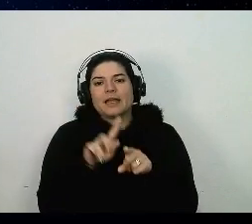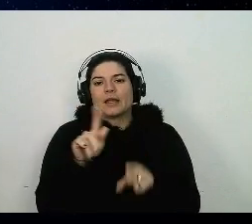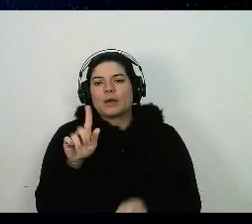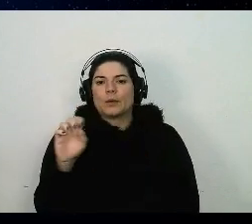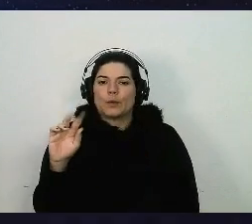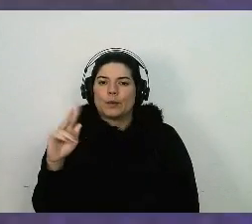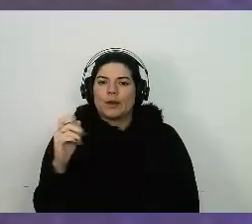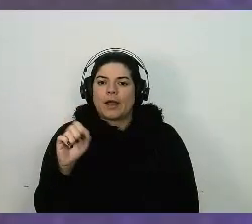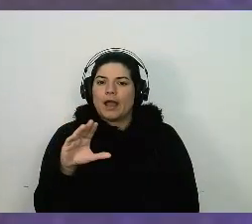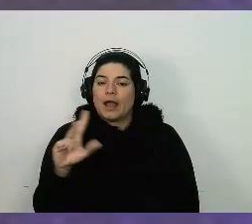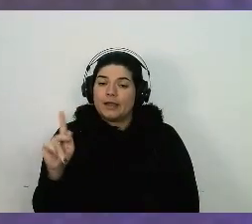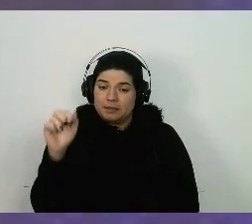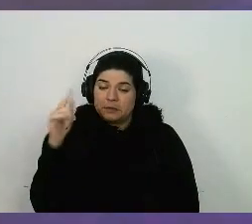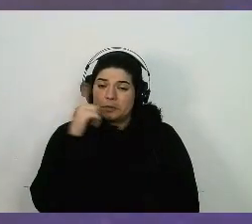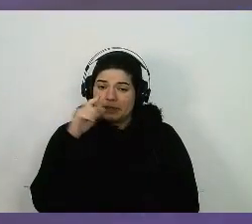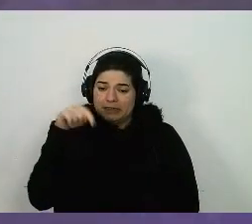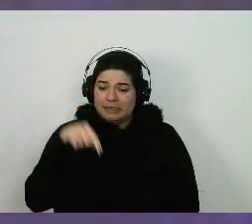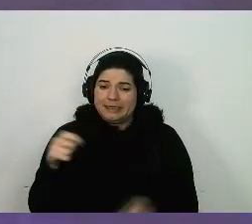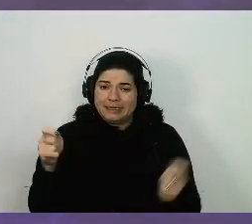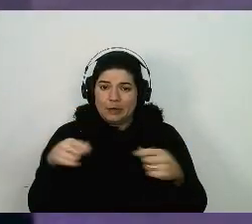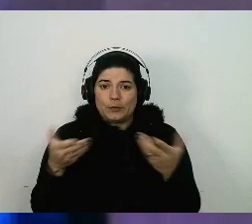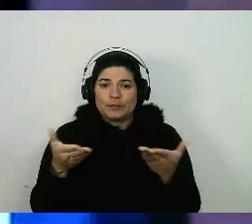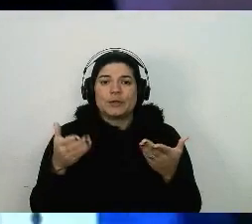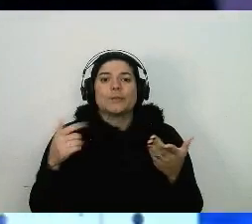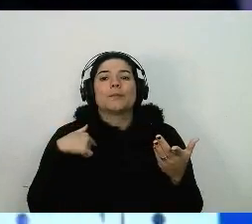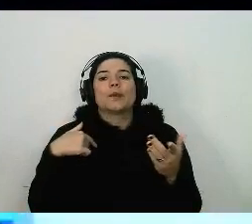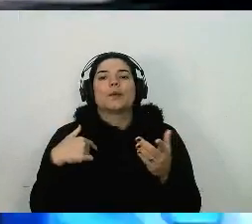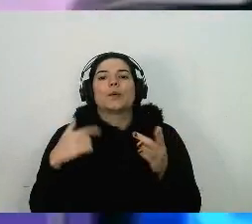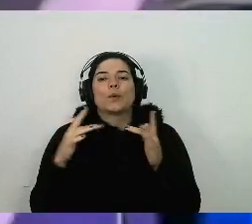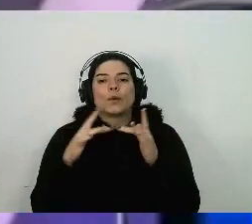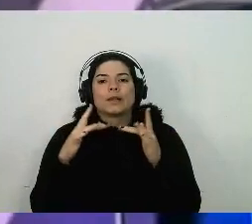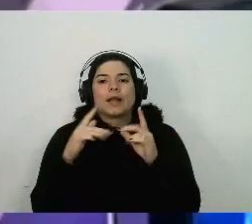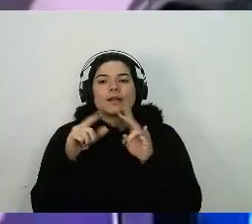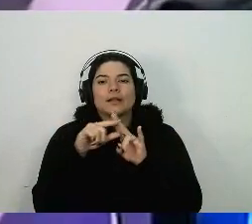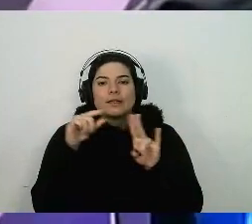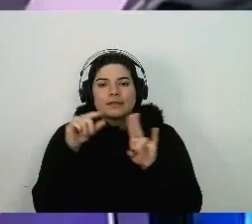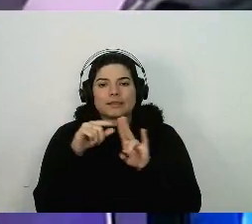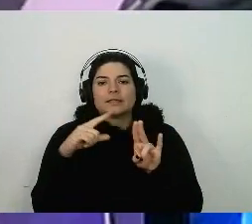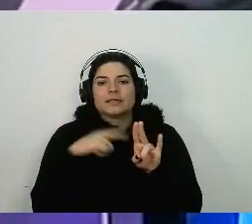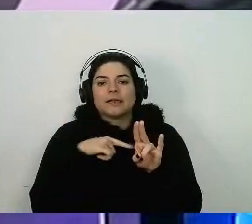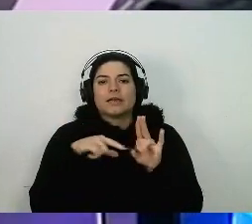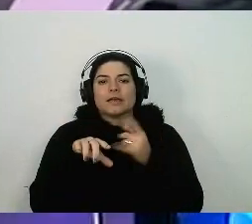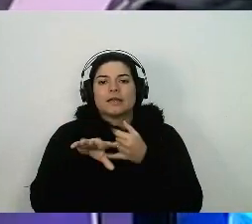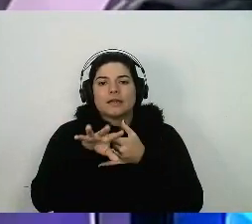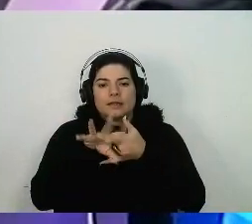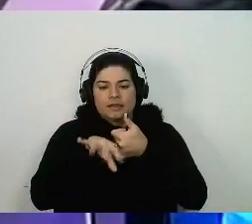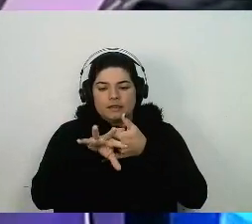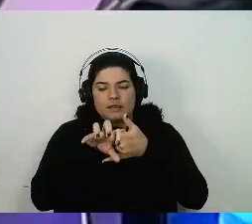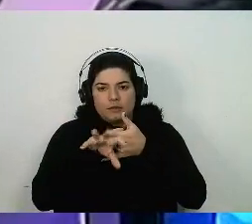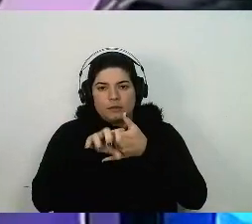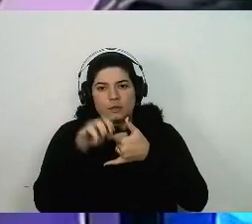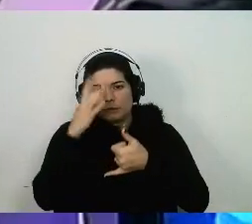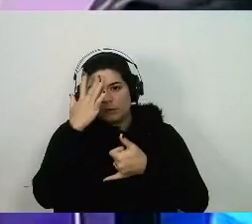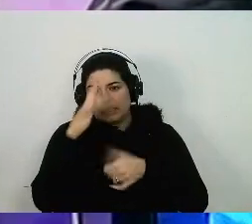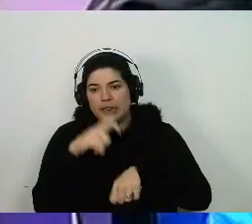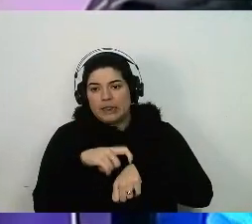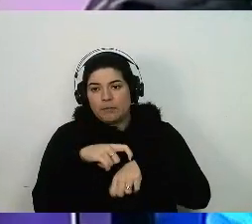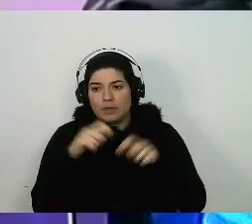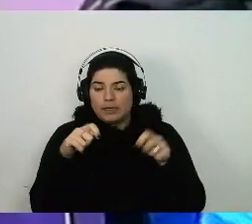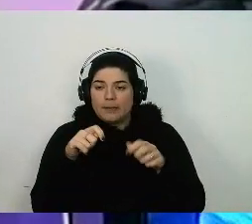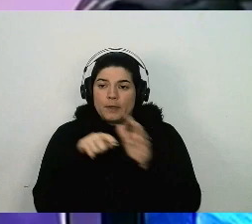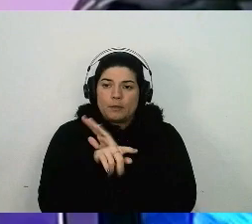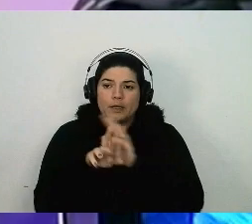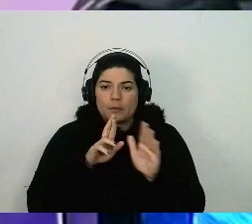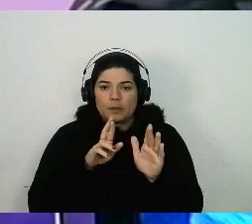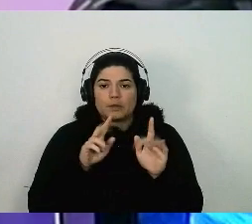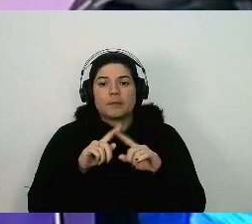o meu contato do LinkedIn, Bruno Cortes. Tem o QR Code, não sei como é que a gente está de tempo para respostas às perguntas, mas quem